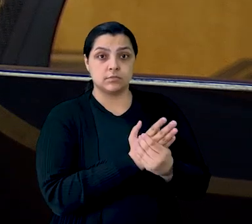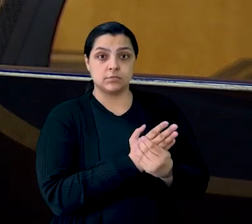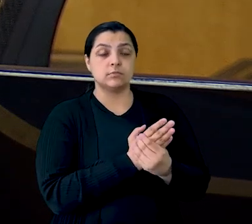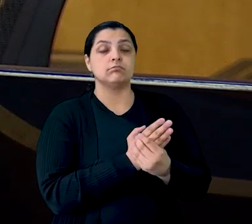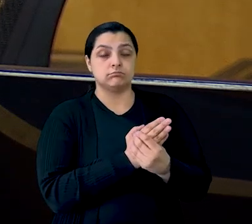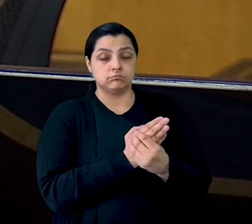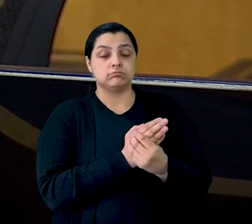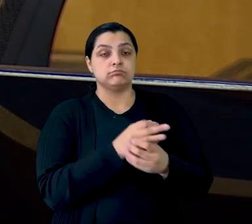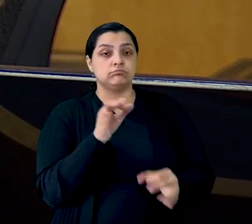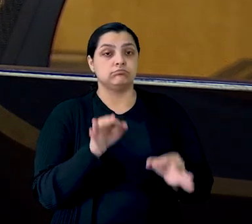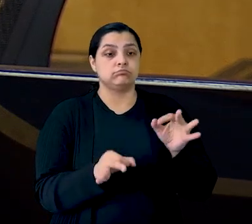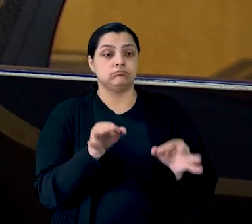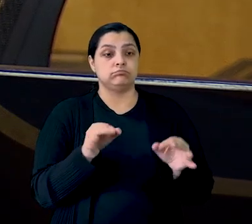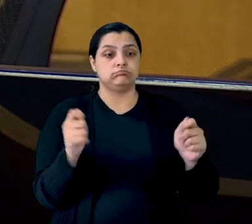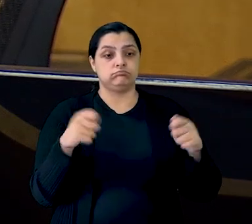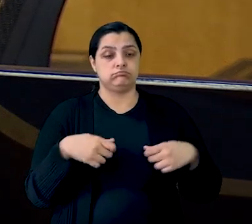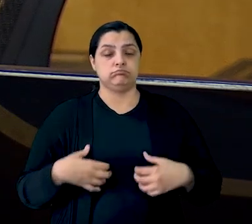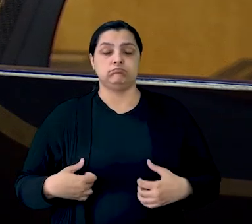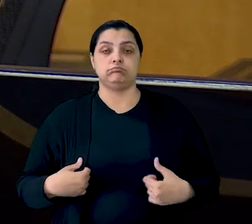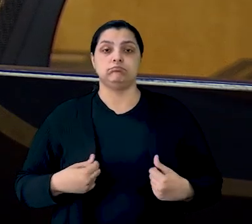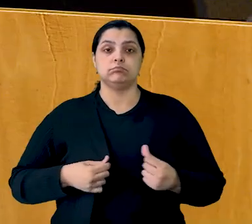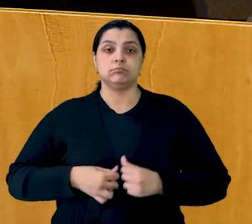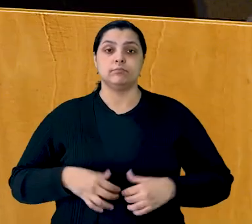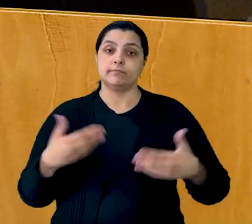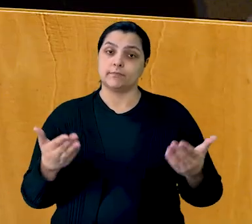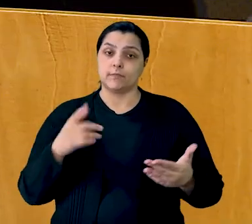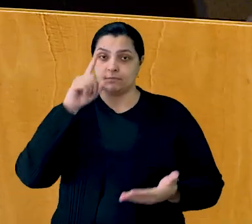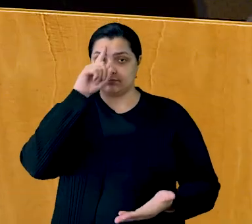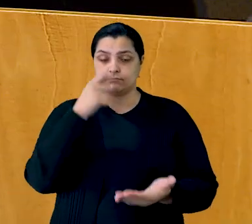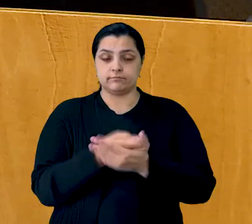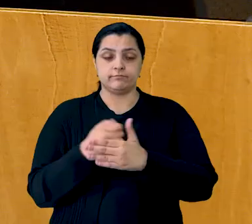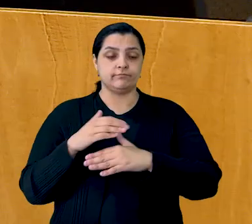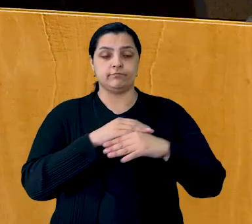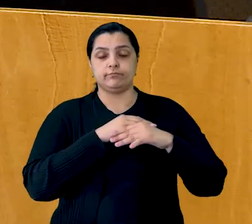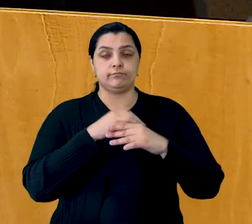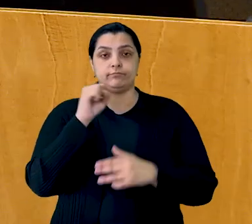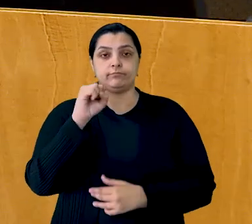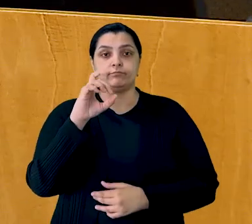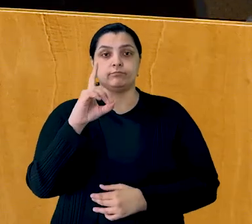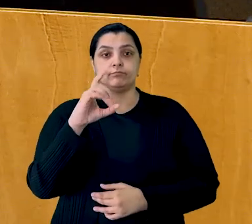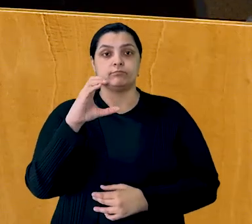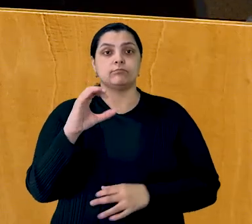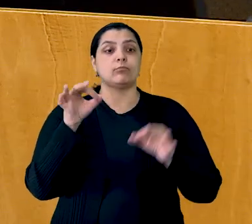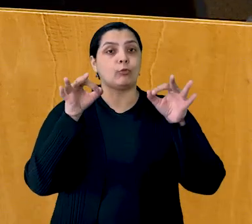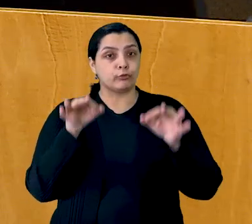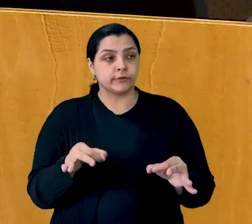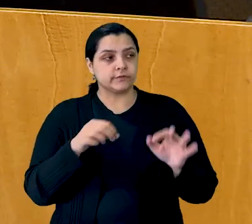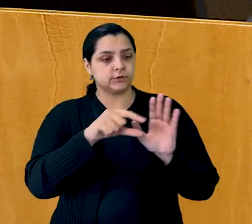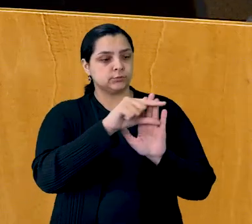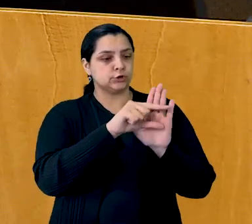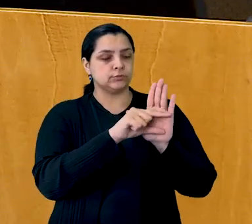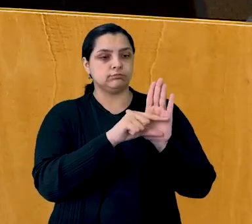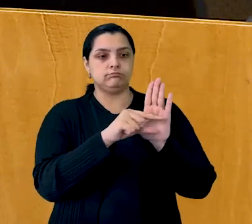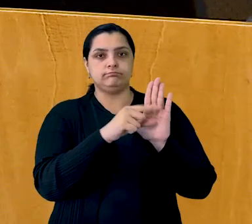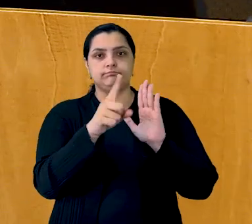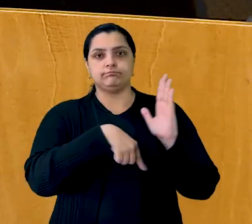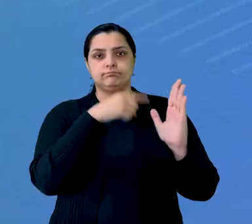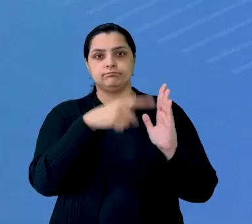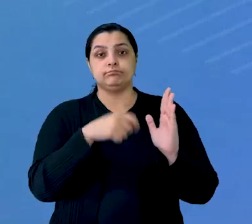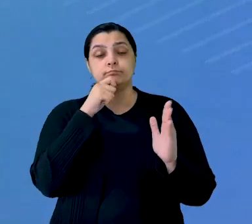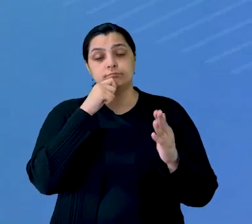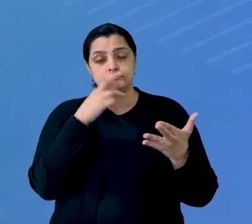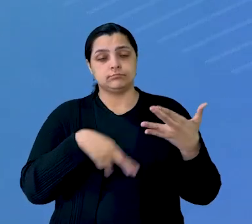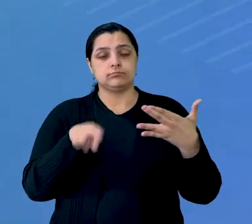demanda diretamente ao órgão judiciário competente. Assim, por unanimidade, a SDC confirmou a invalidade da